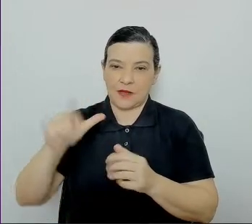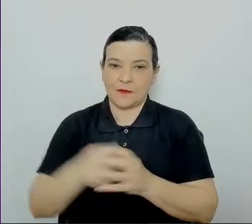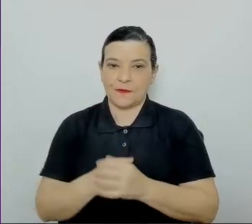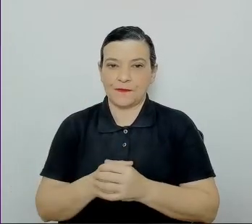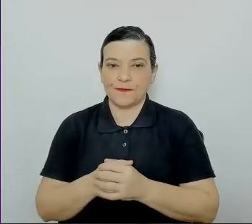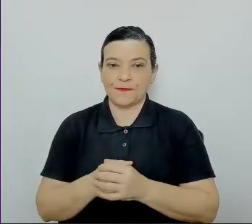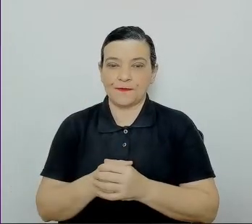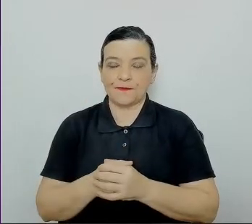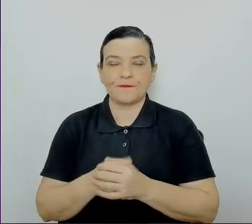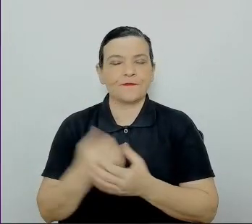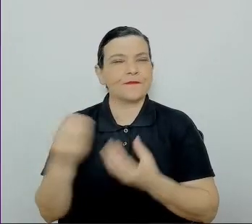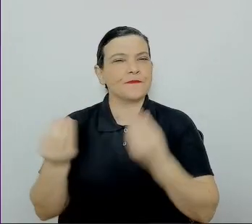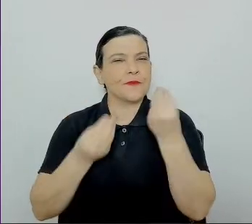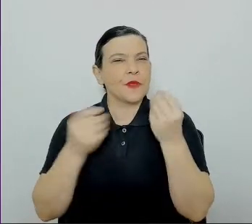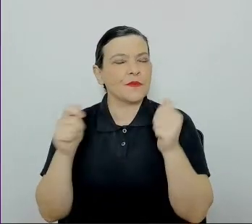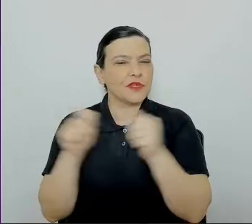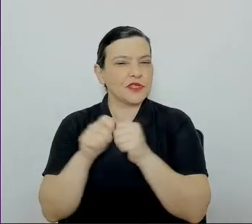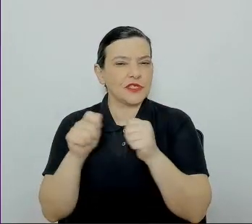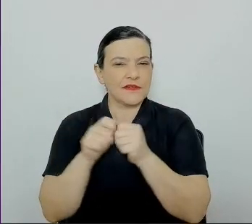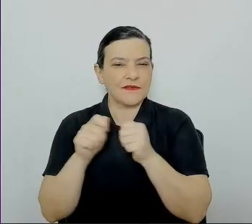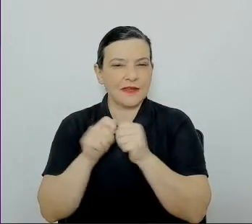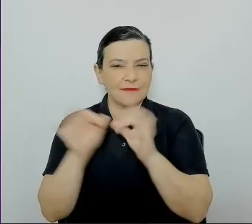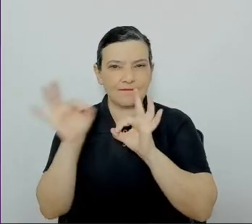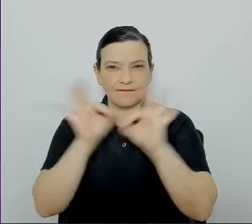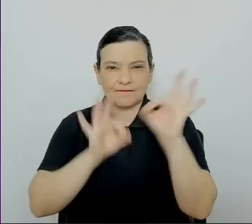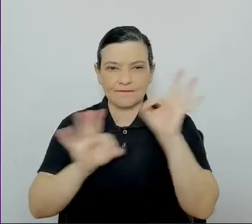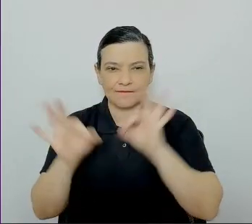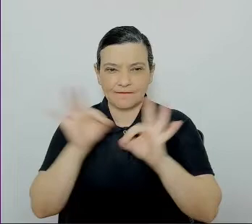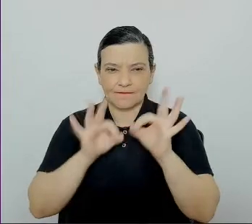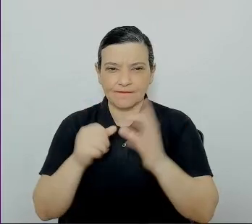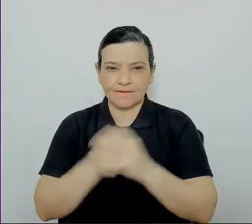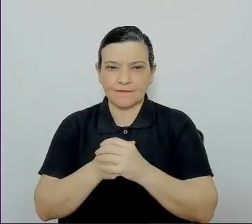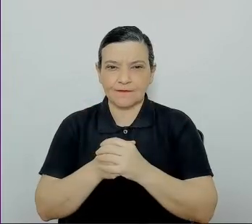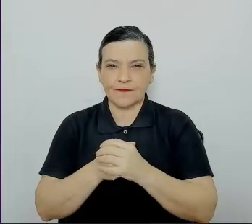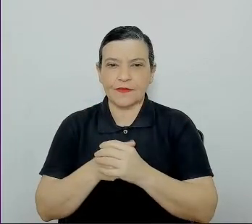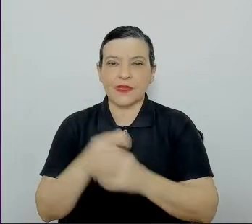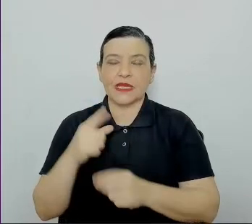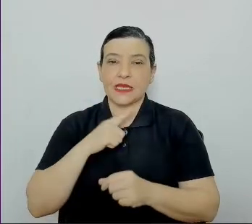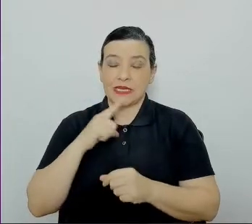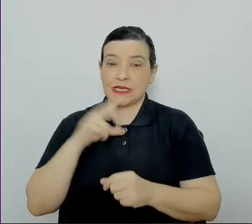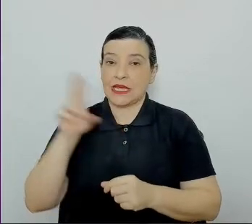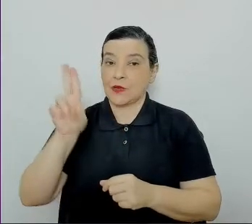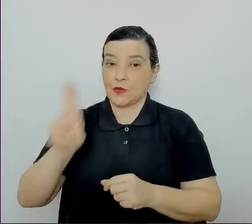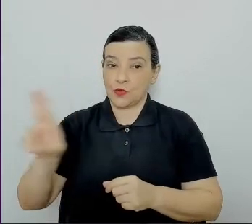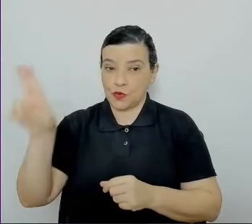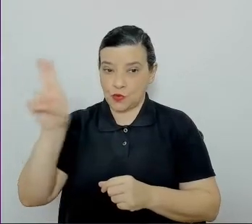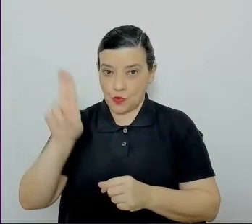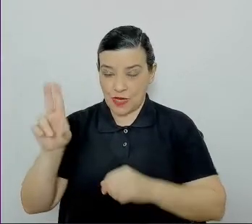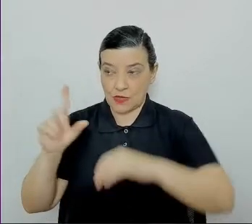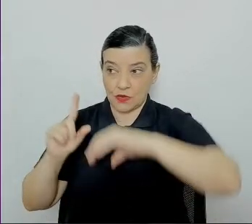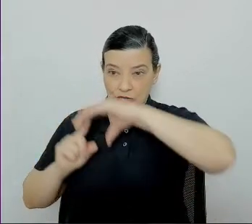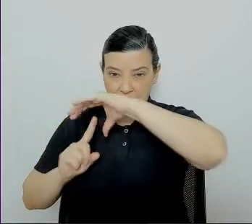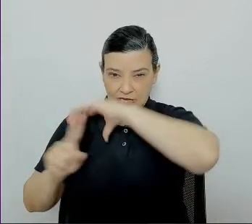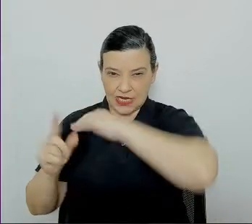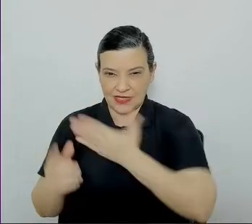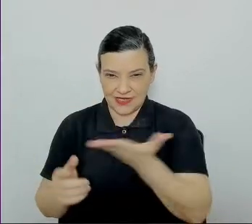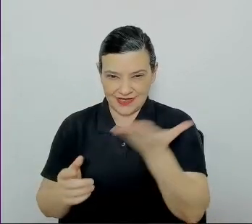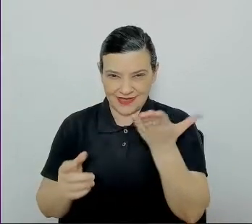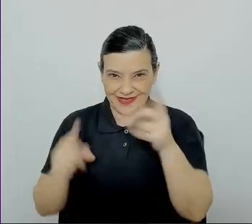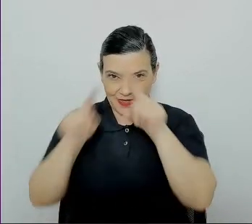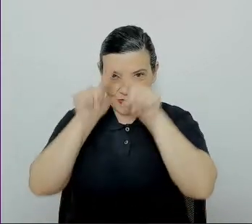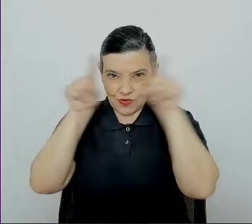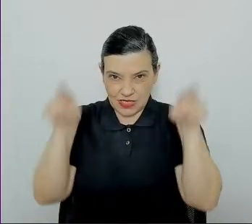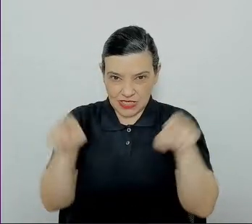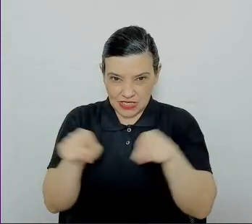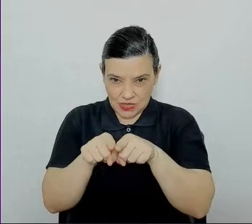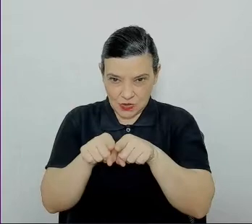Agora, como é que a gente faz essa camada? Então, você normalmente tem os usuários ativos, que é essa camada maior desse desenho, desse círculo. Você tem